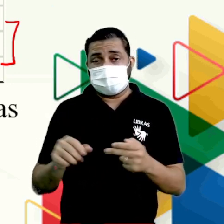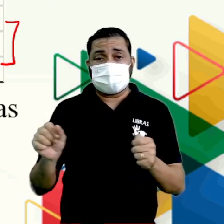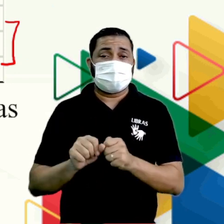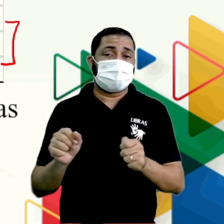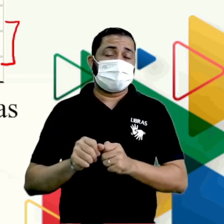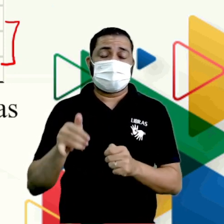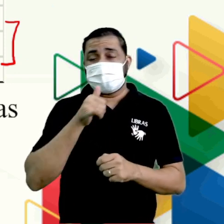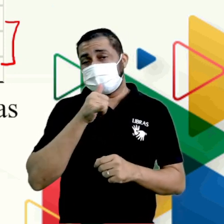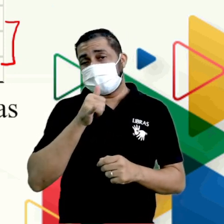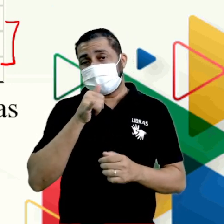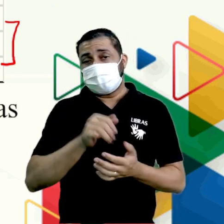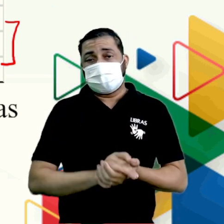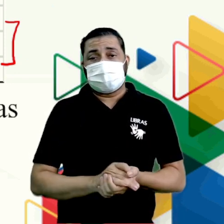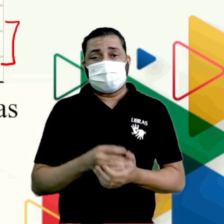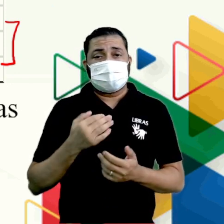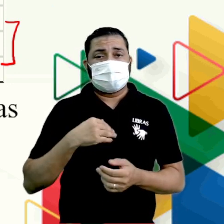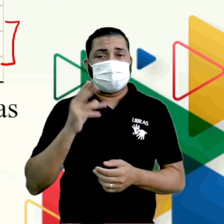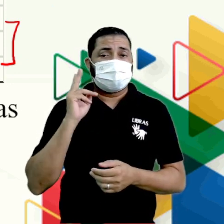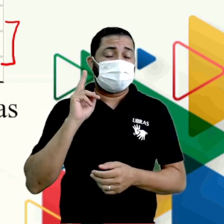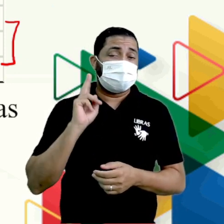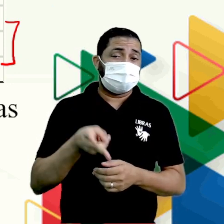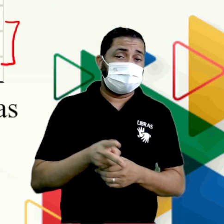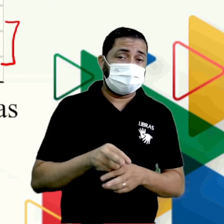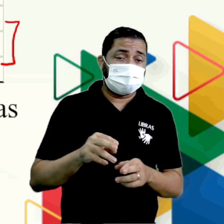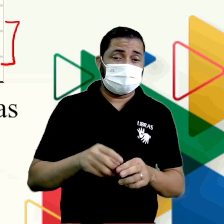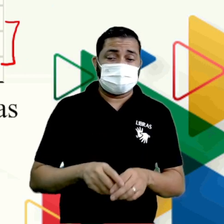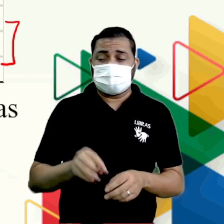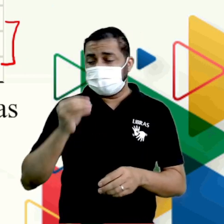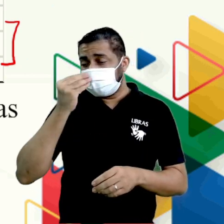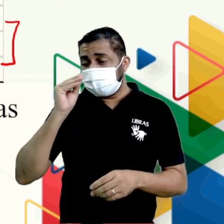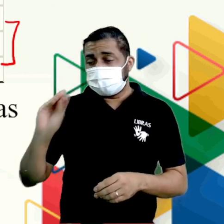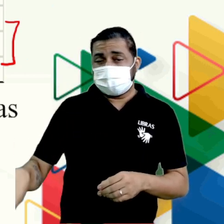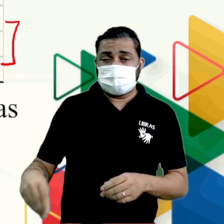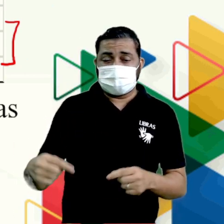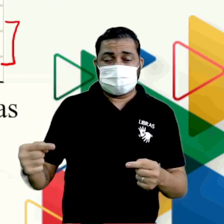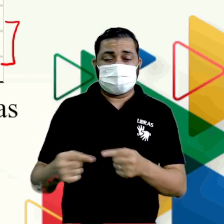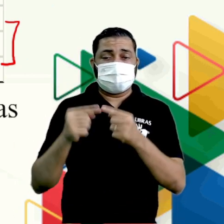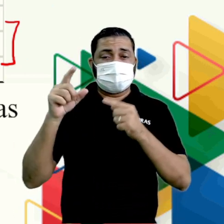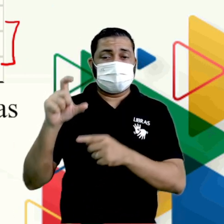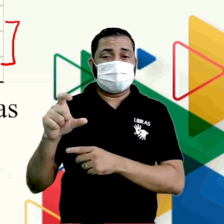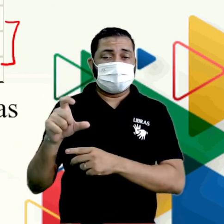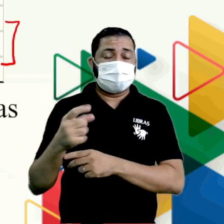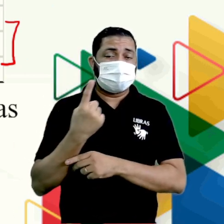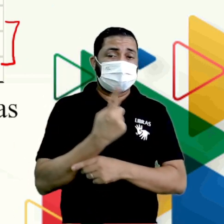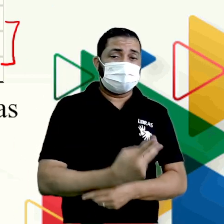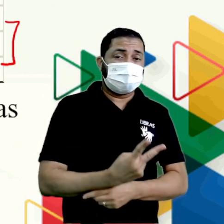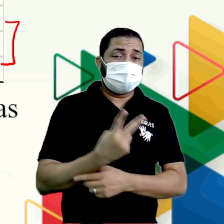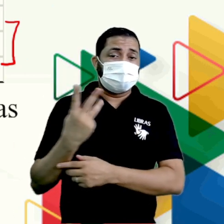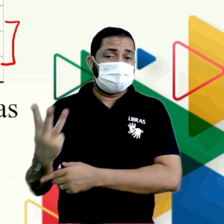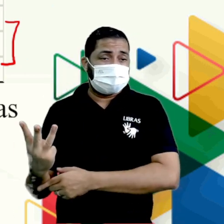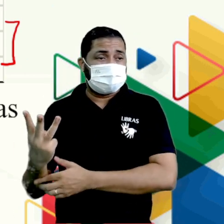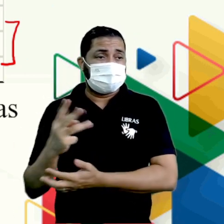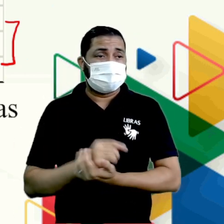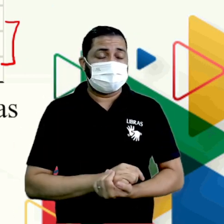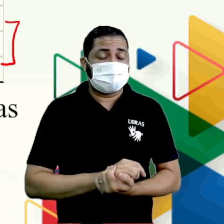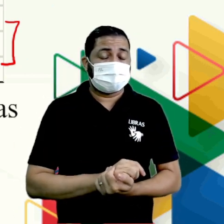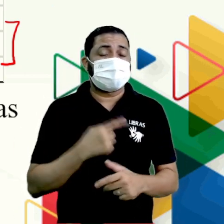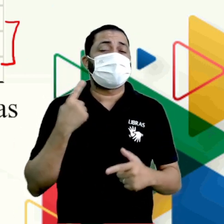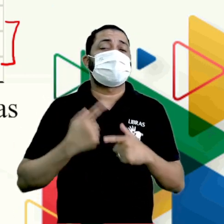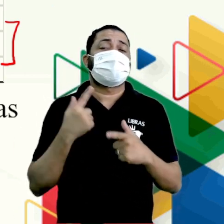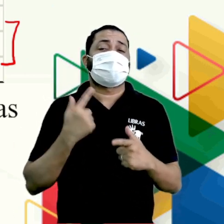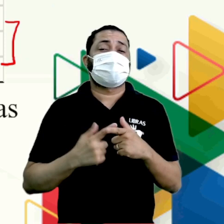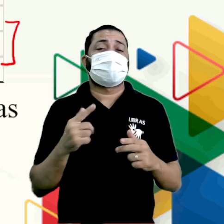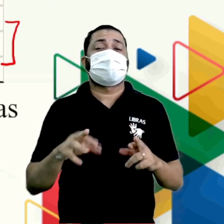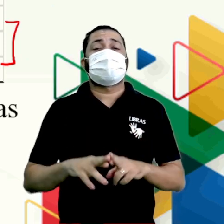Por exemplo, eu já vou descartar aí a combinação da pilha 2 com a 3, as semicélulas 2 e 3, porque